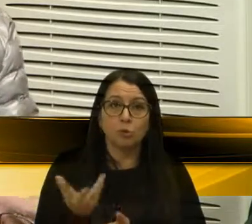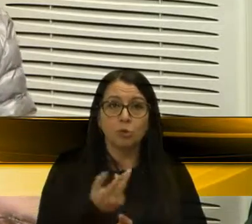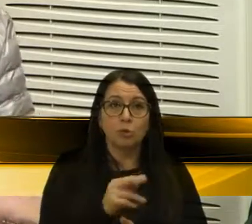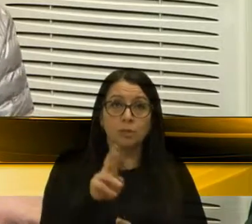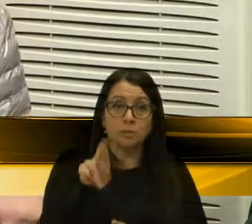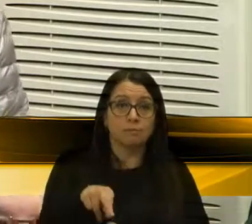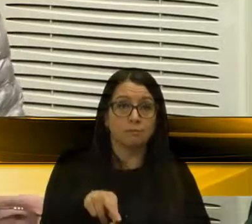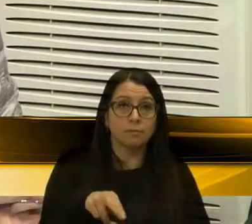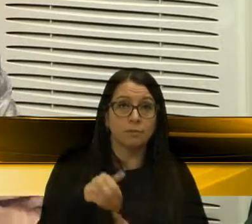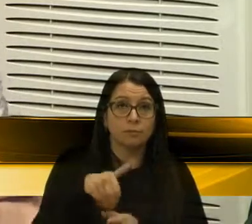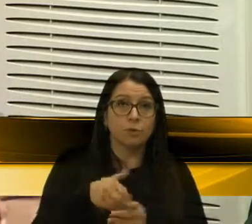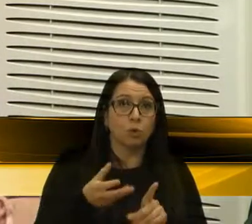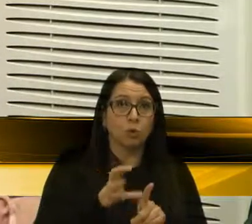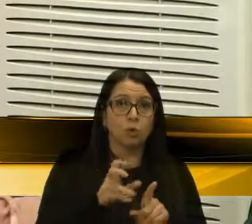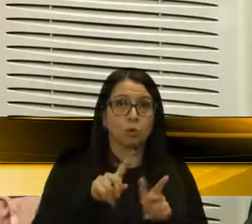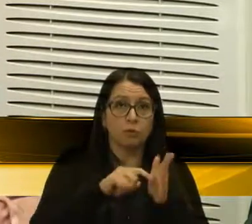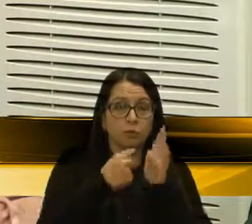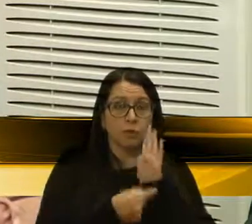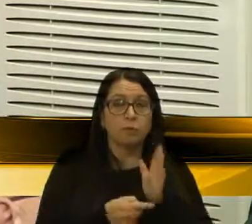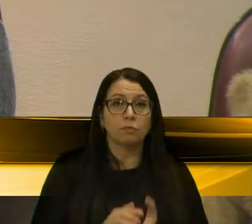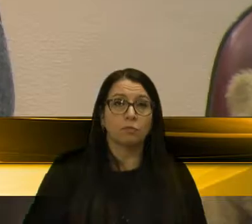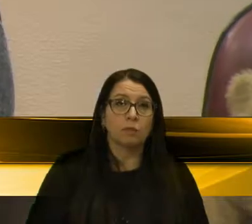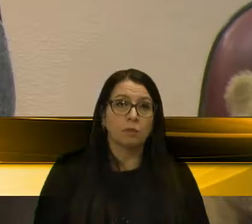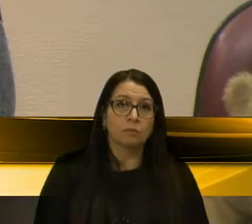eu votarei contra o vento